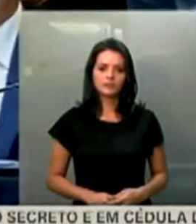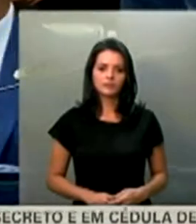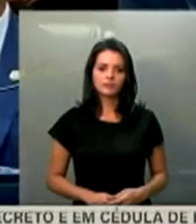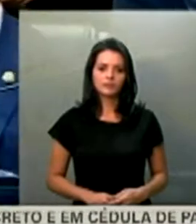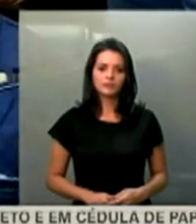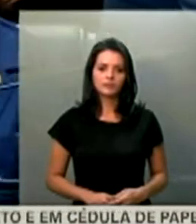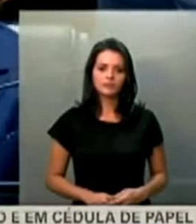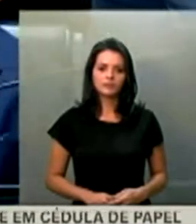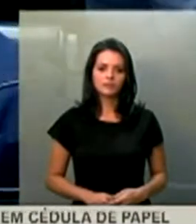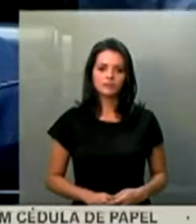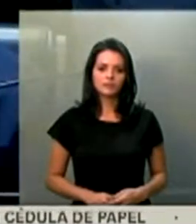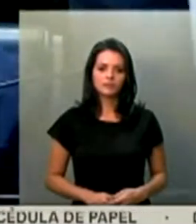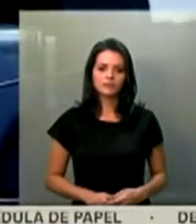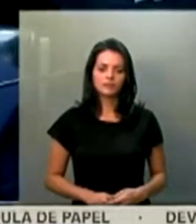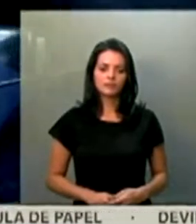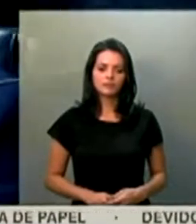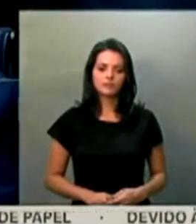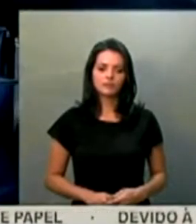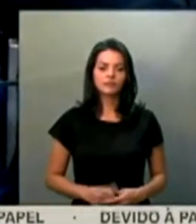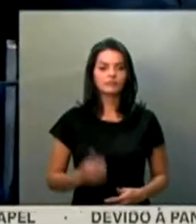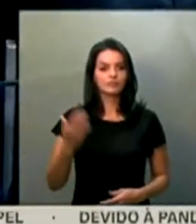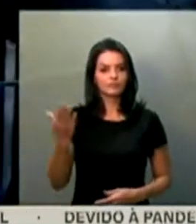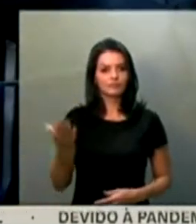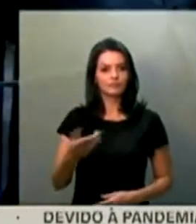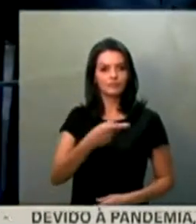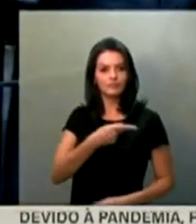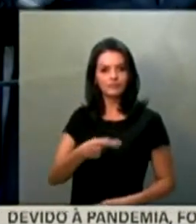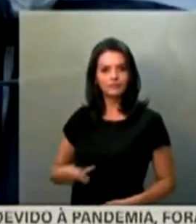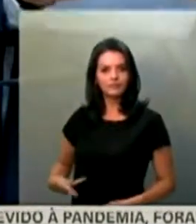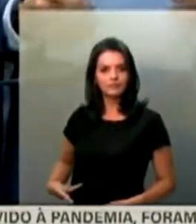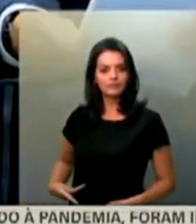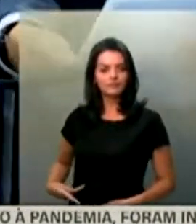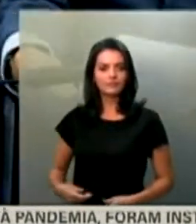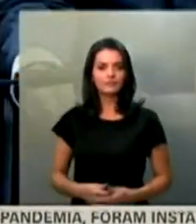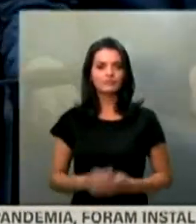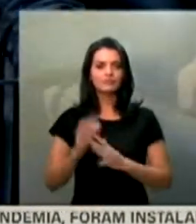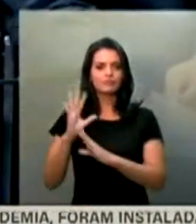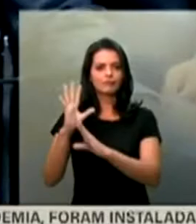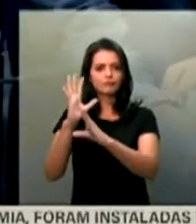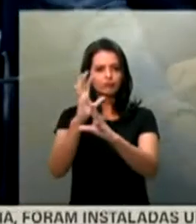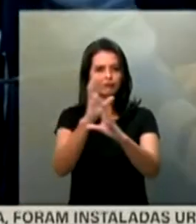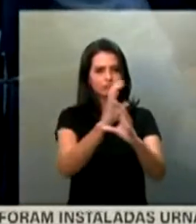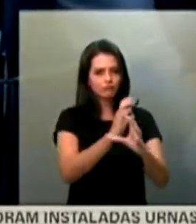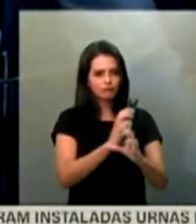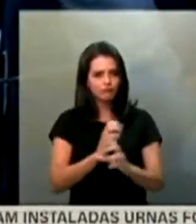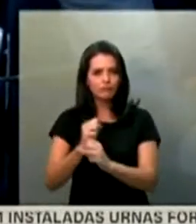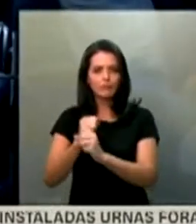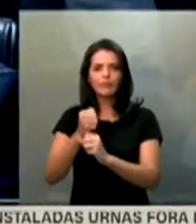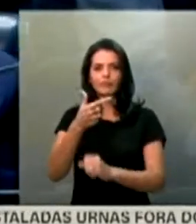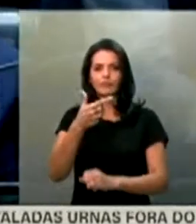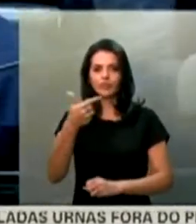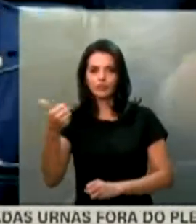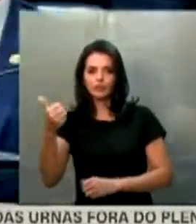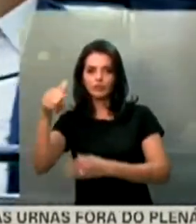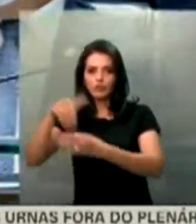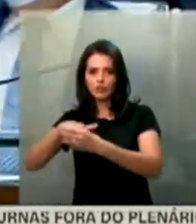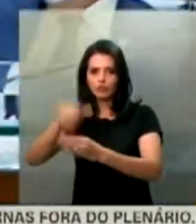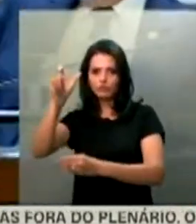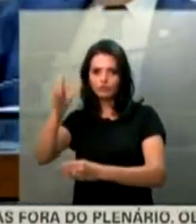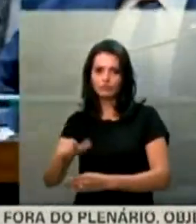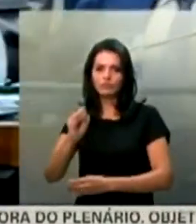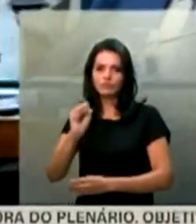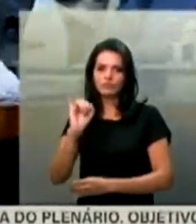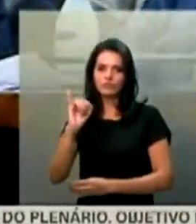10. Senhor presidente, a apuração registrou 21 votos para a senadora